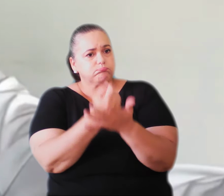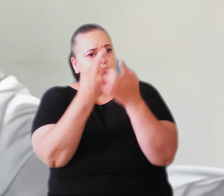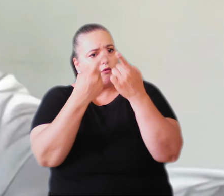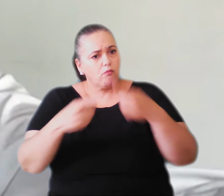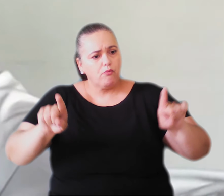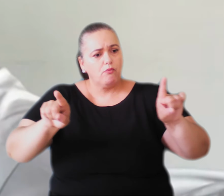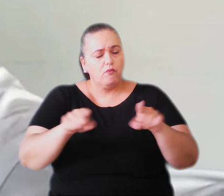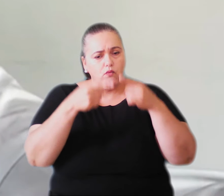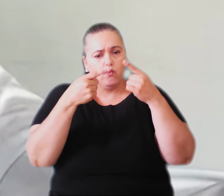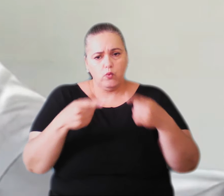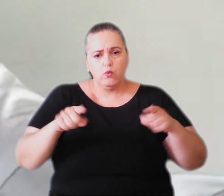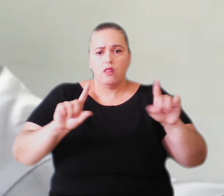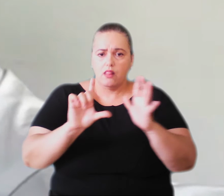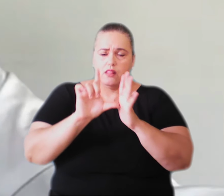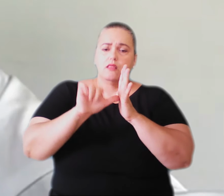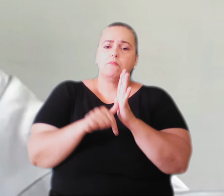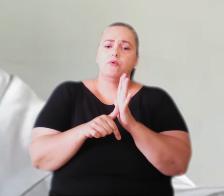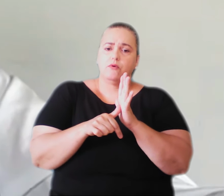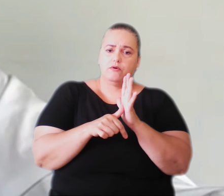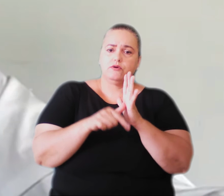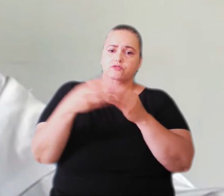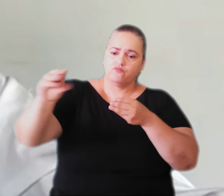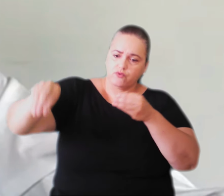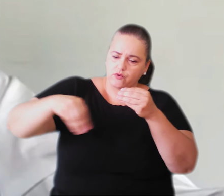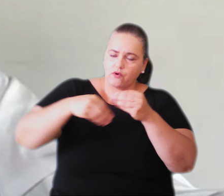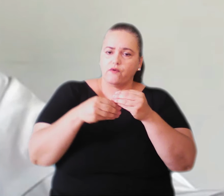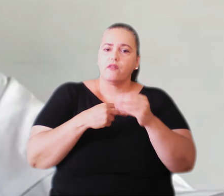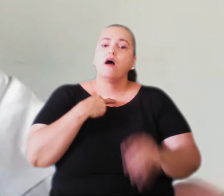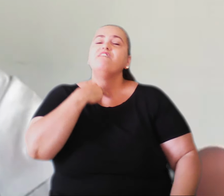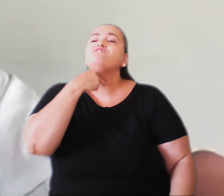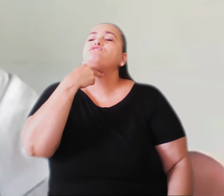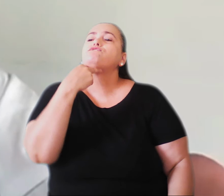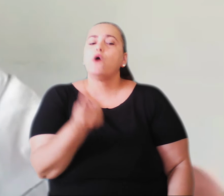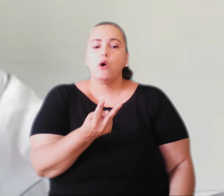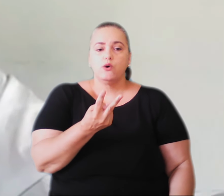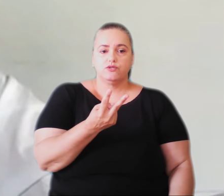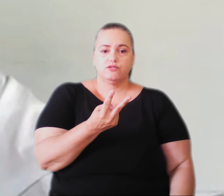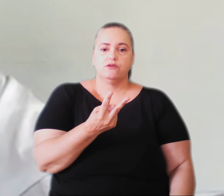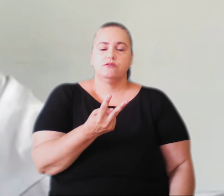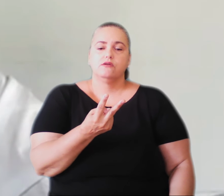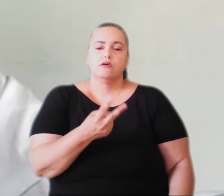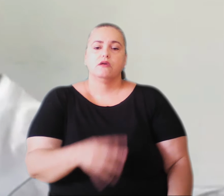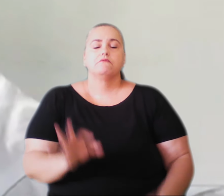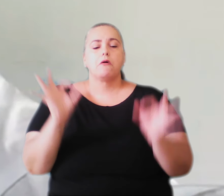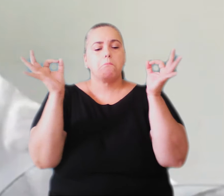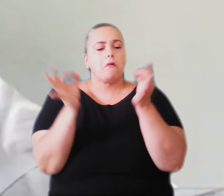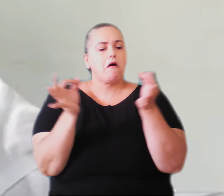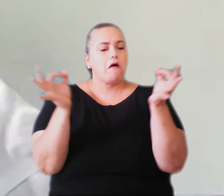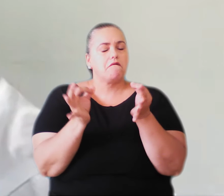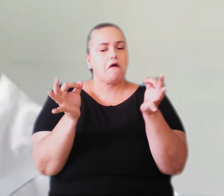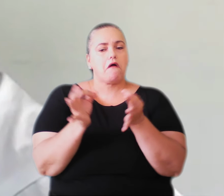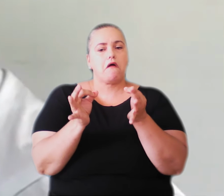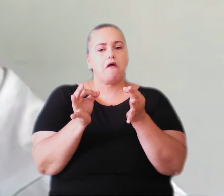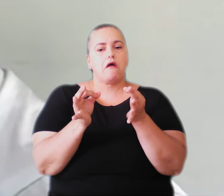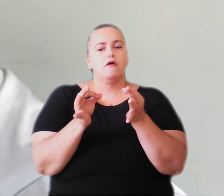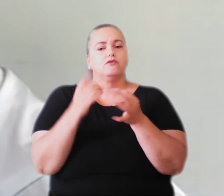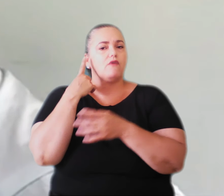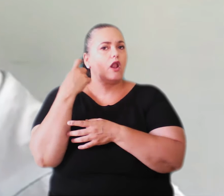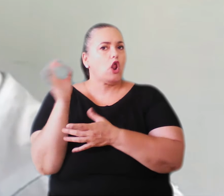vocês falam, né? Que nós colocaremos a voz lá e nós já estamos... Mas se ele gravou exatamente como está o nosso áudio